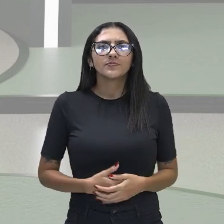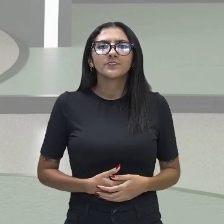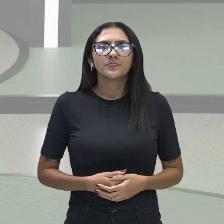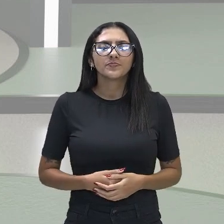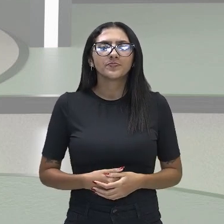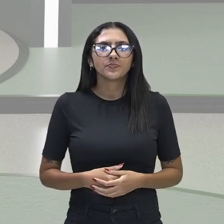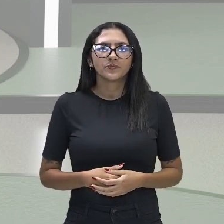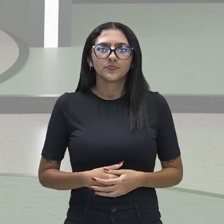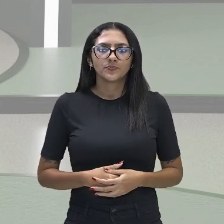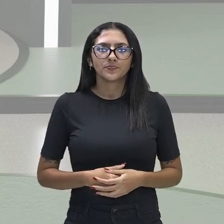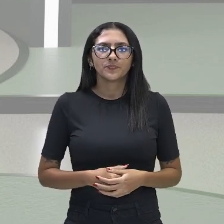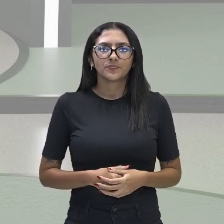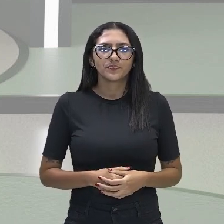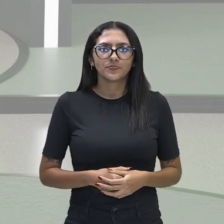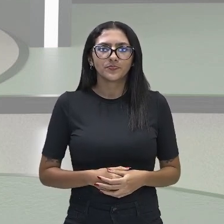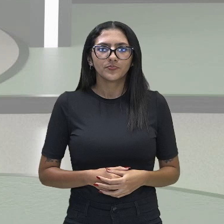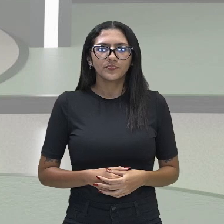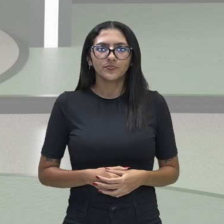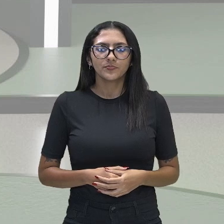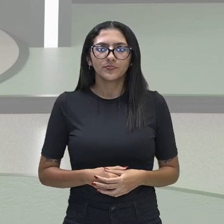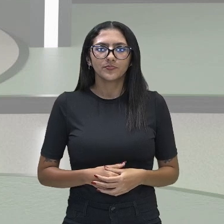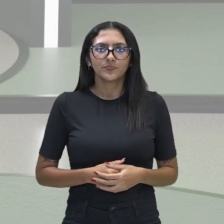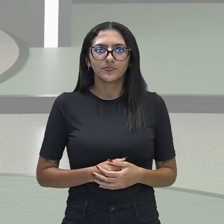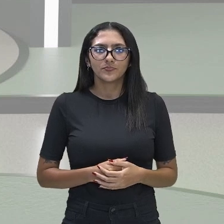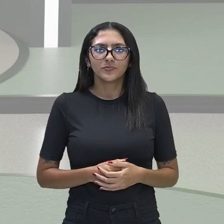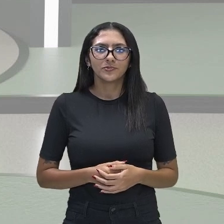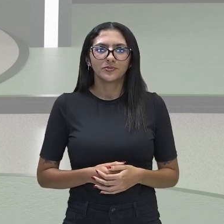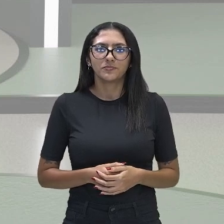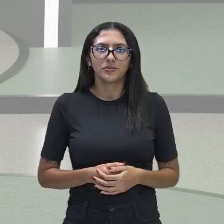Então, as veias,